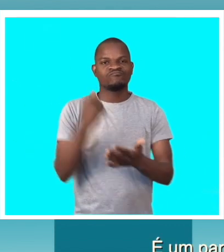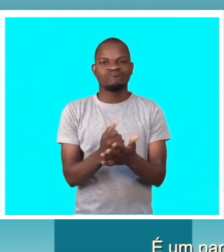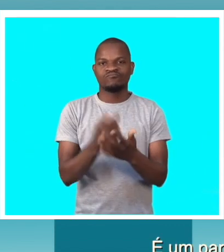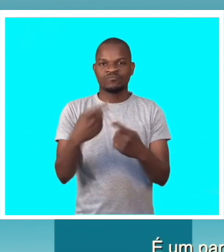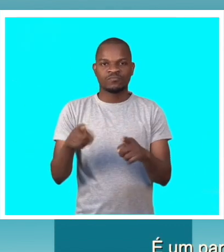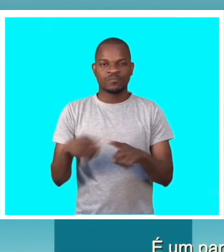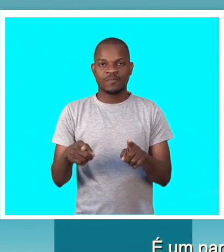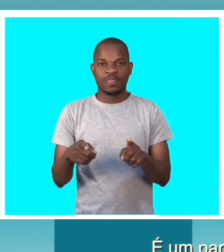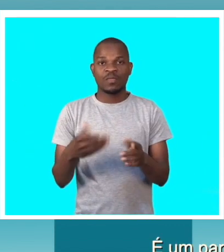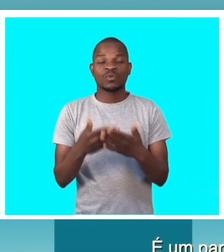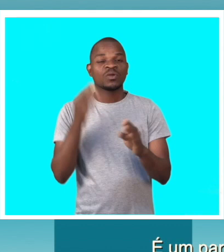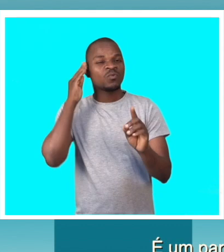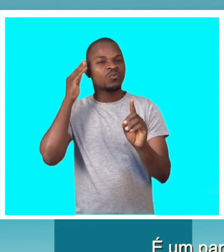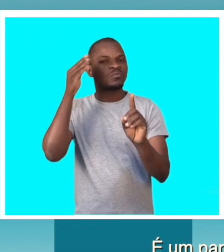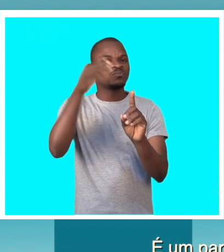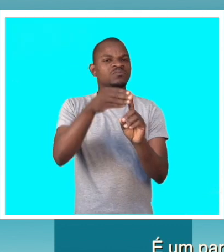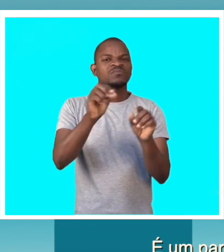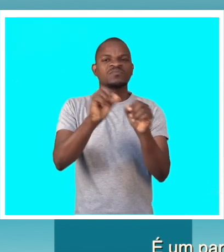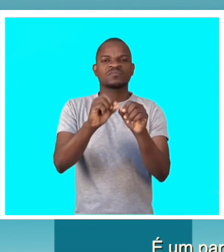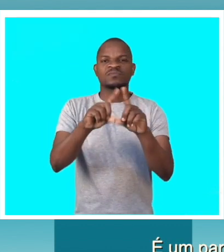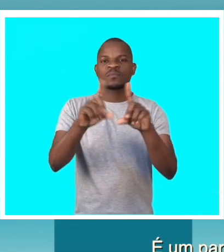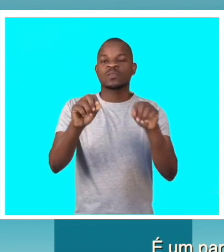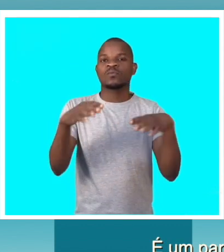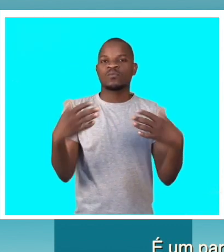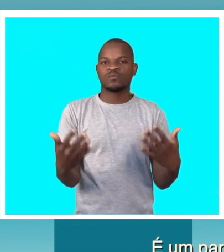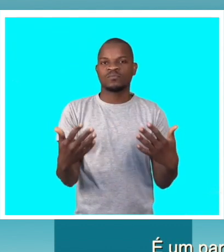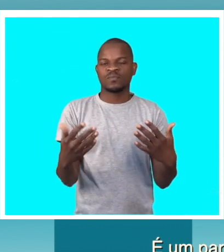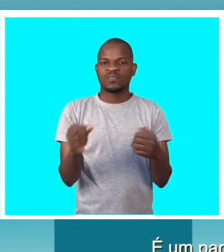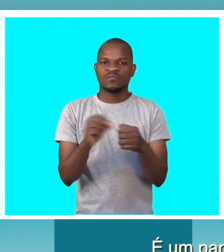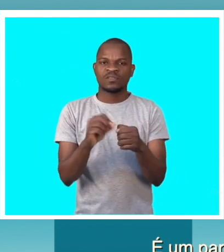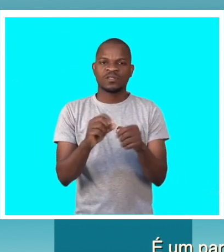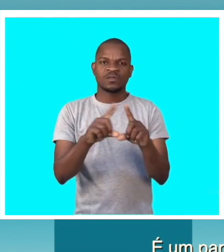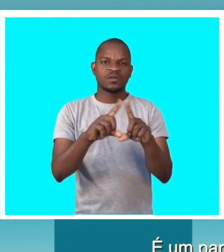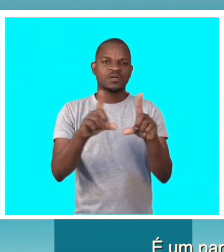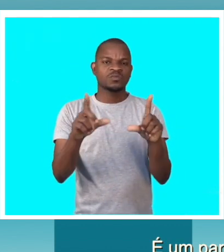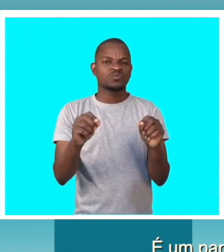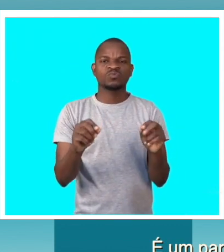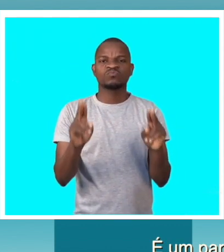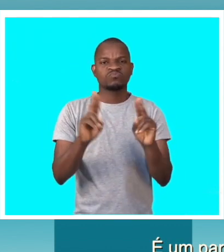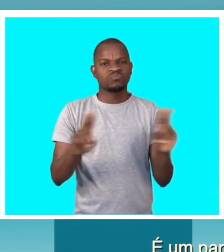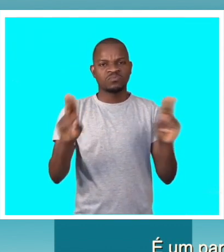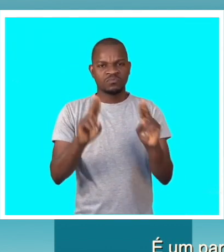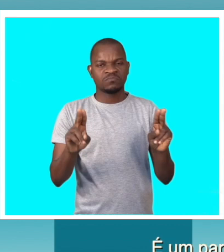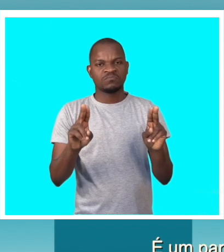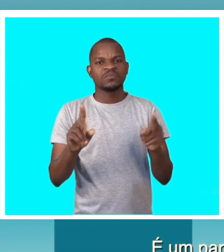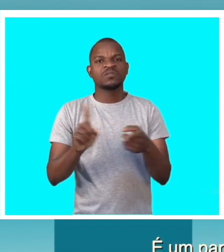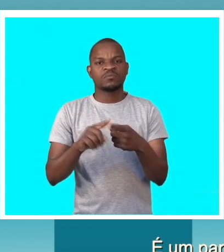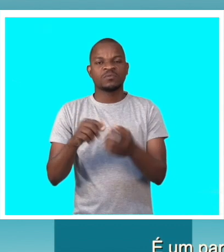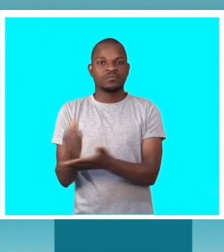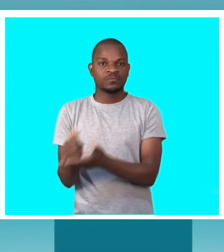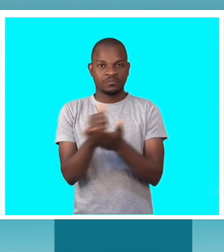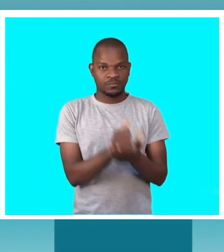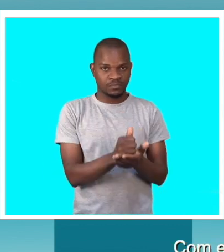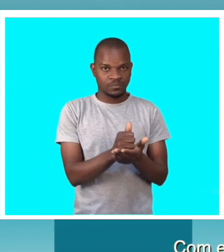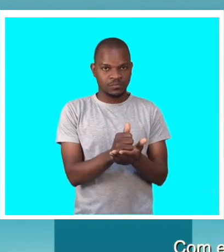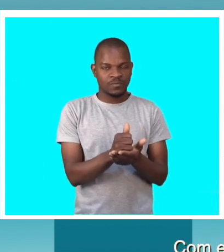É um parto que tem como objetivo tornar as coisas mais naturais, mais humanas